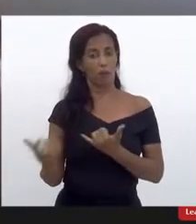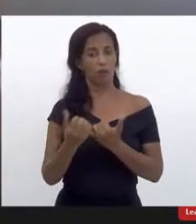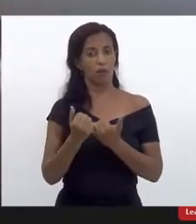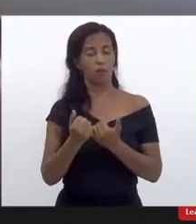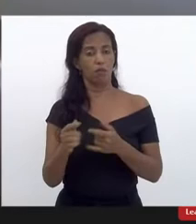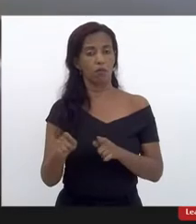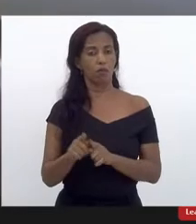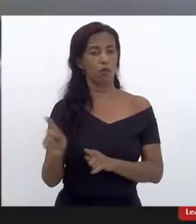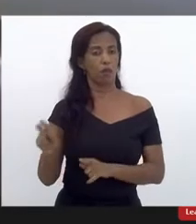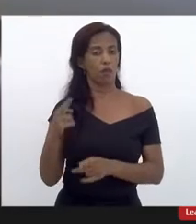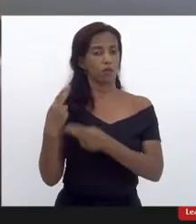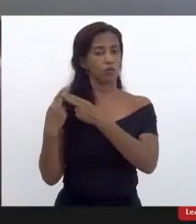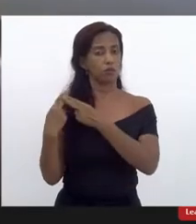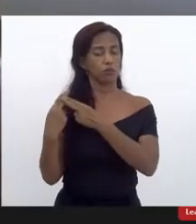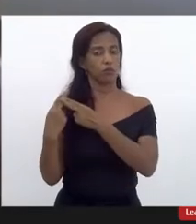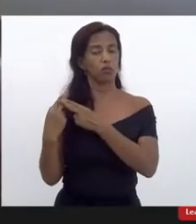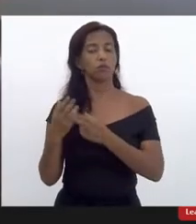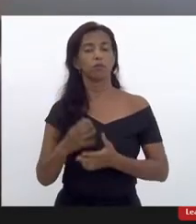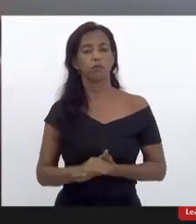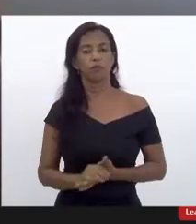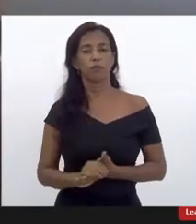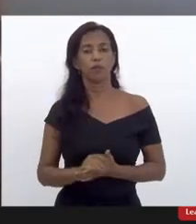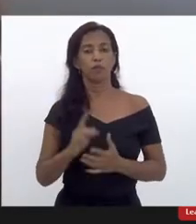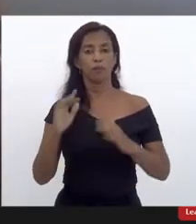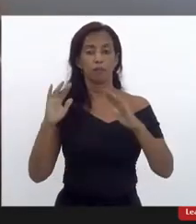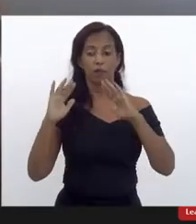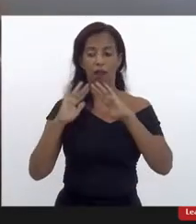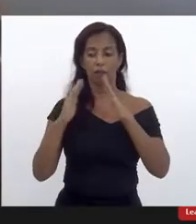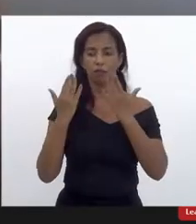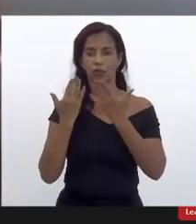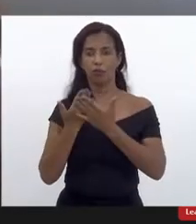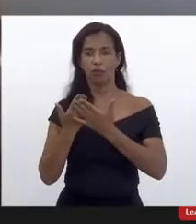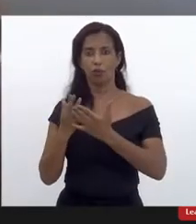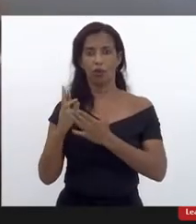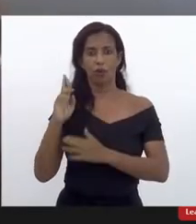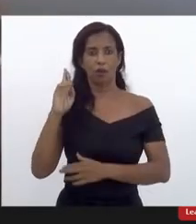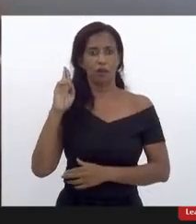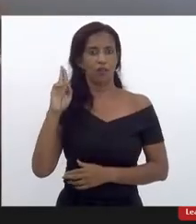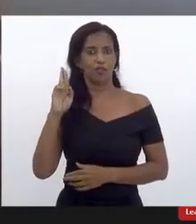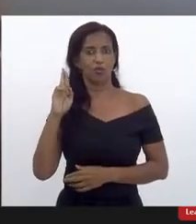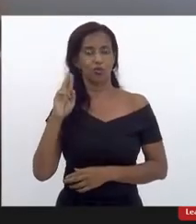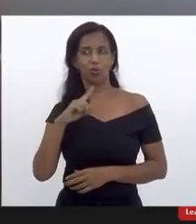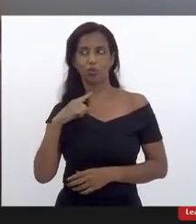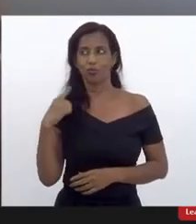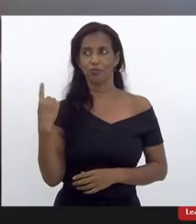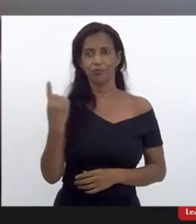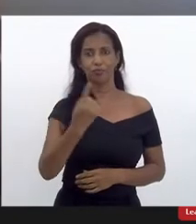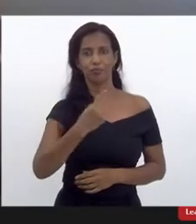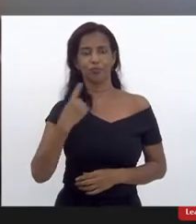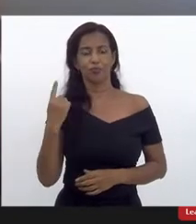Ele é responsável pelo patrimônio da unidade, responde por isso